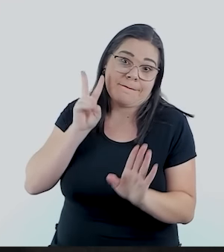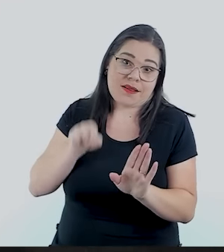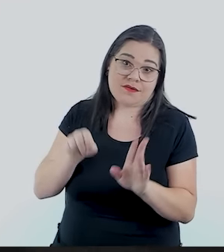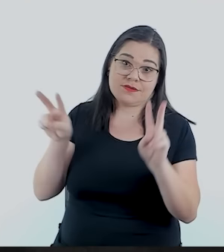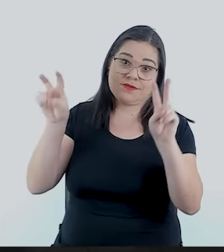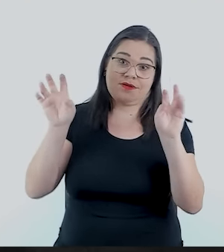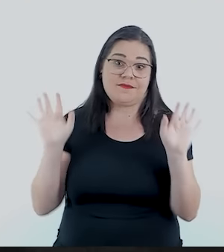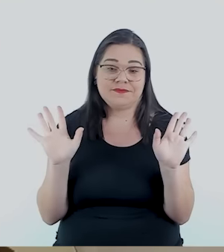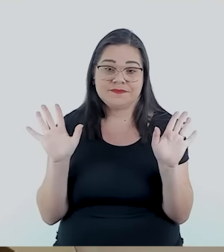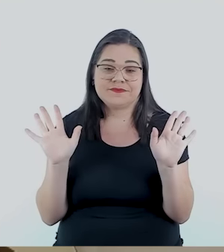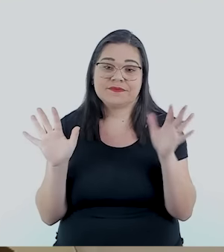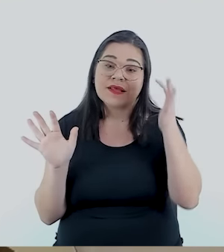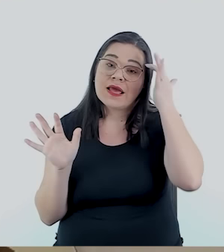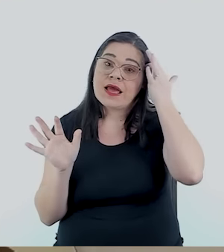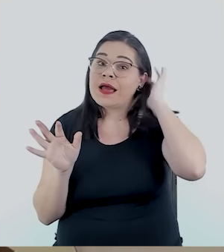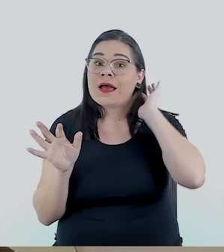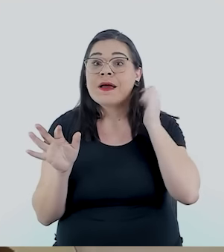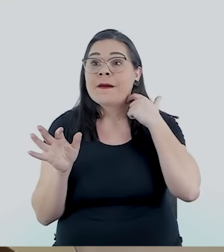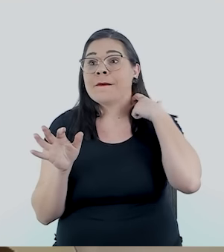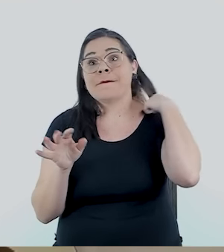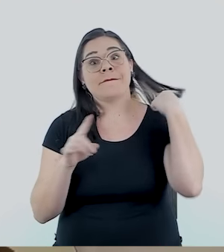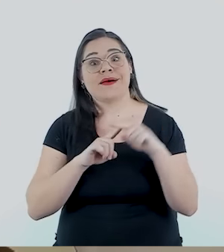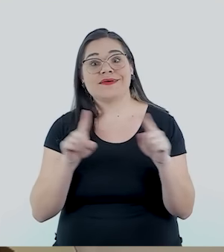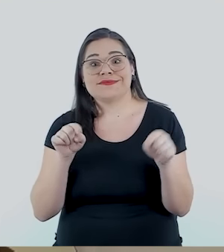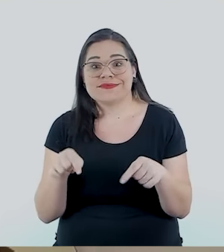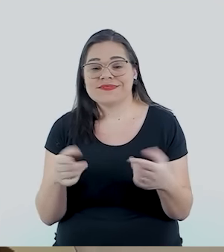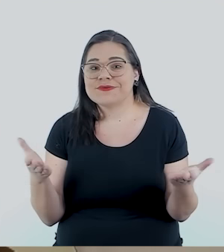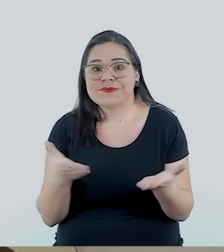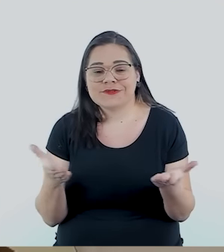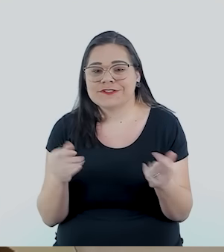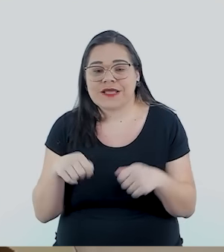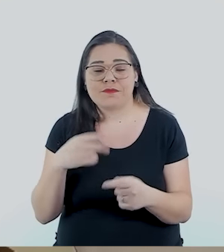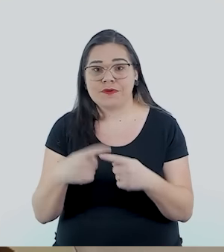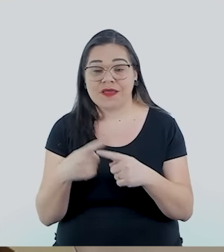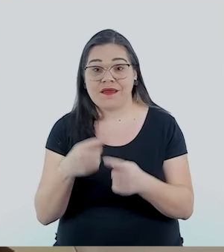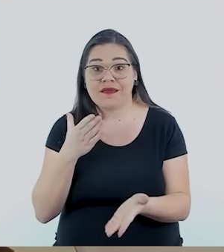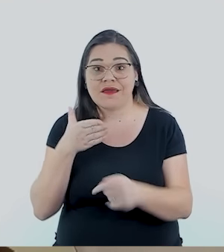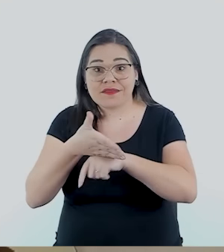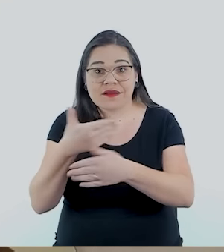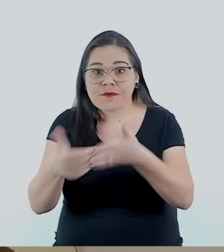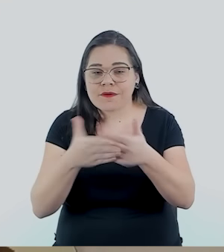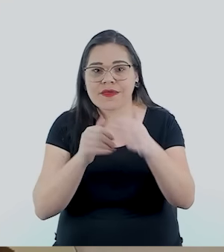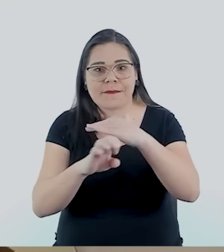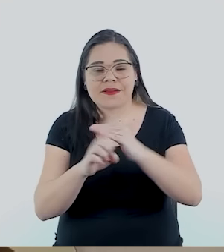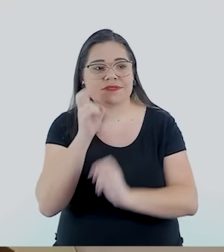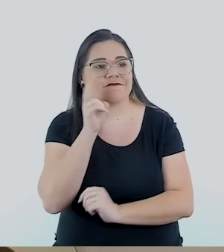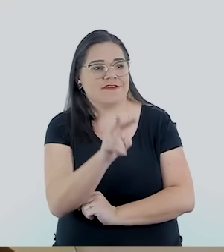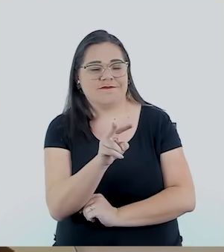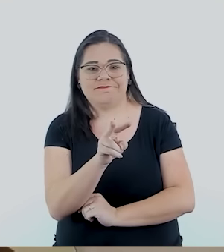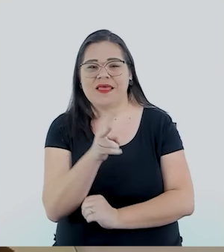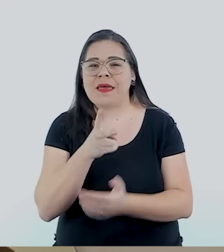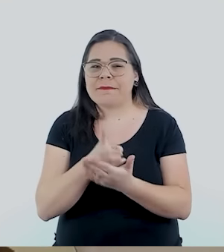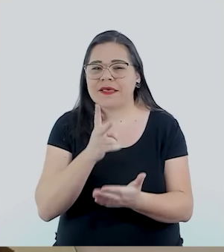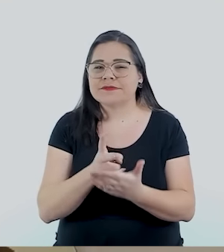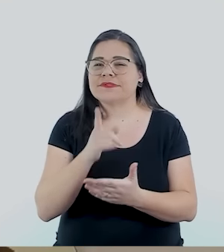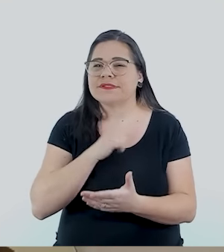sendo que é a realidade mais inegável hoje se você entrar em qualquer lugar você vai ver Por mais que existam programas de